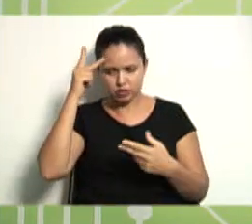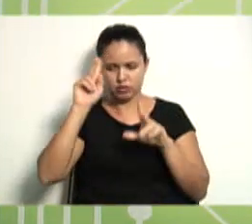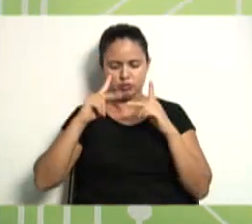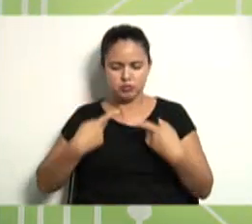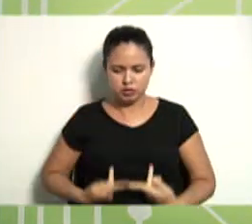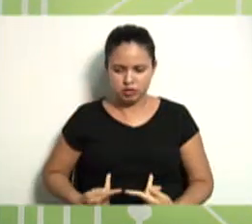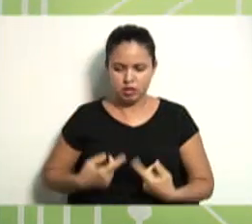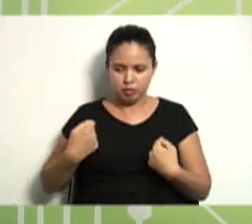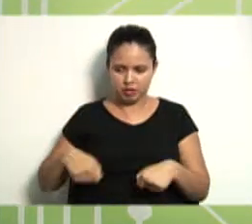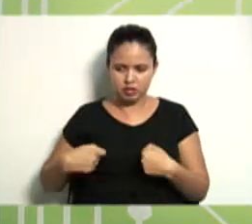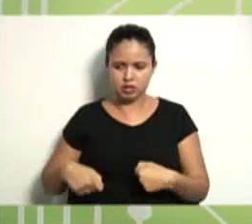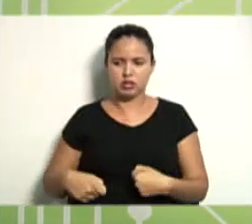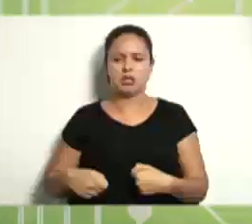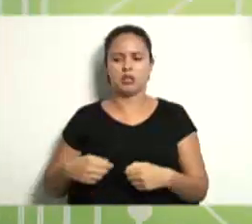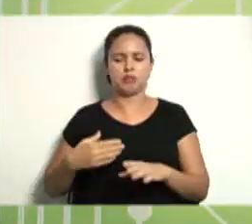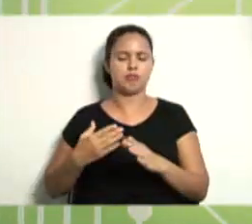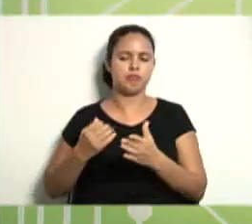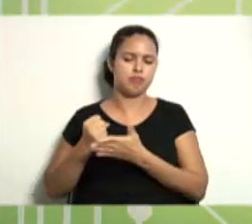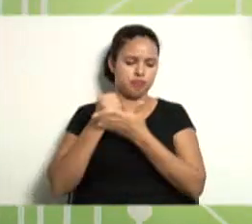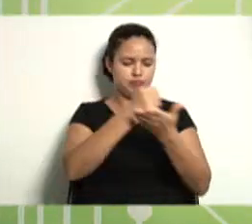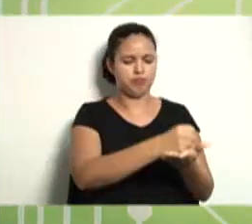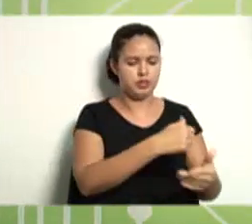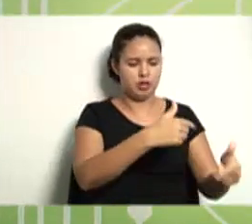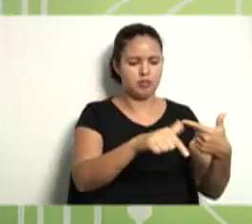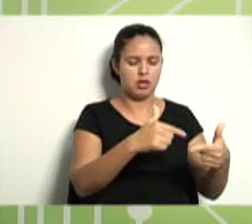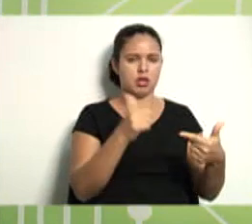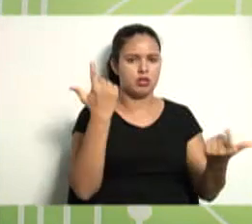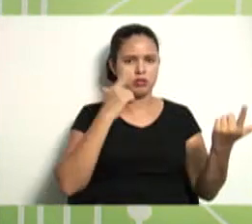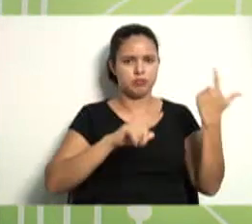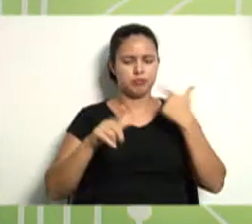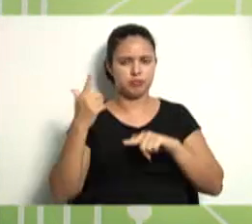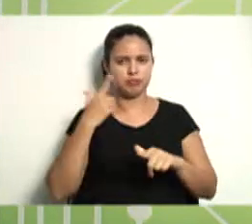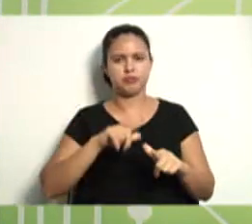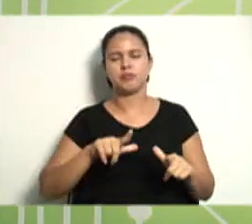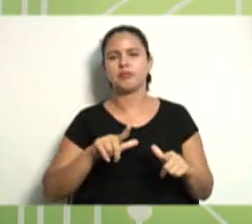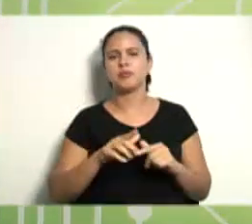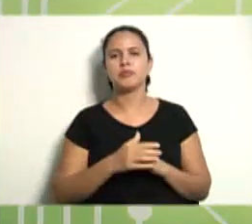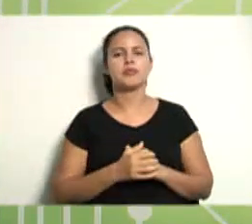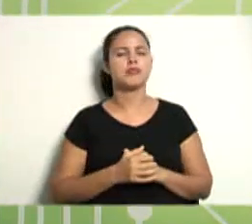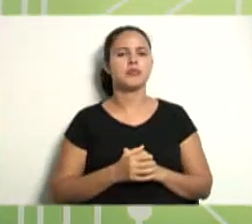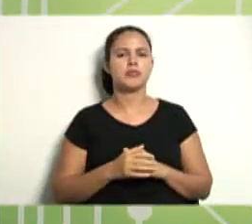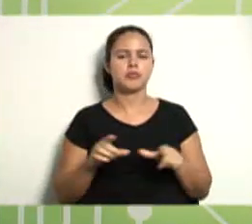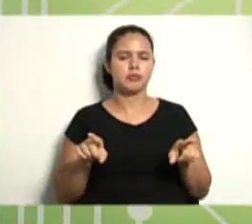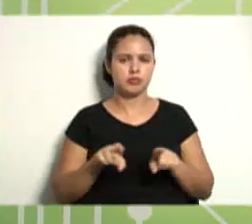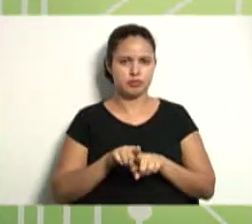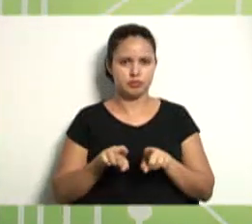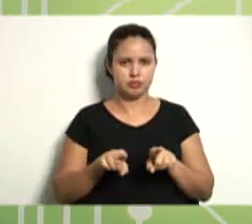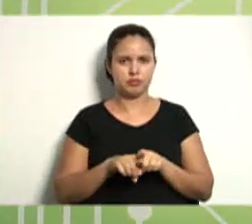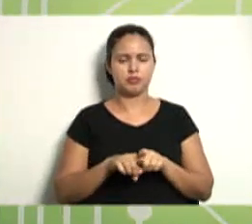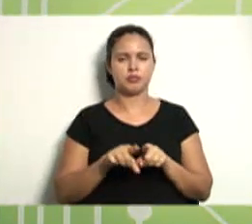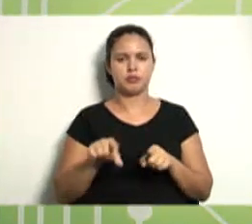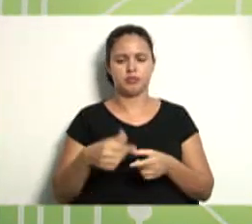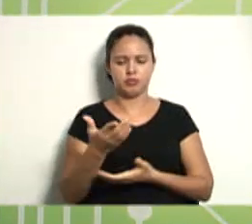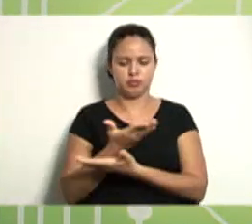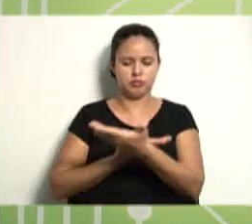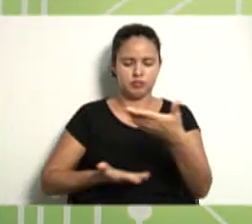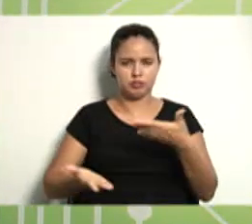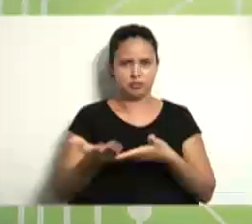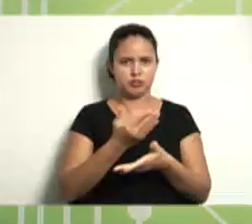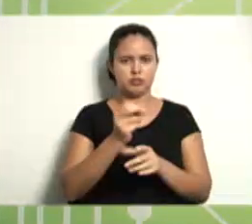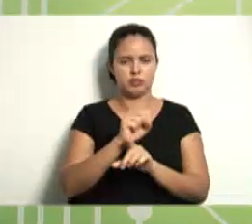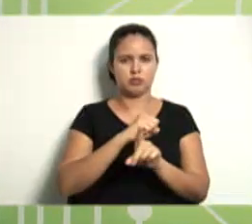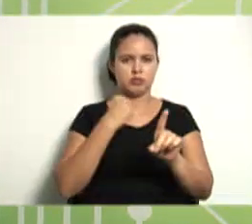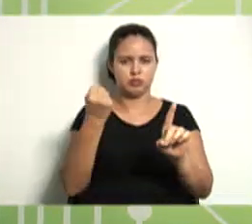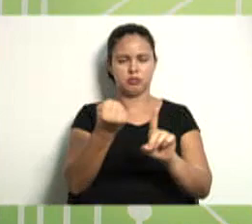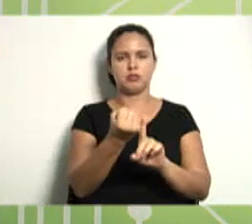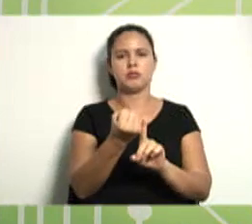sociais. Então, gente, ele é também uma relação social e